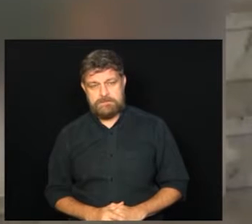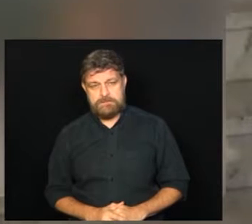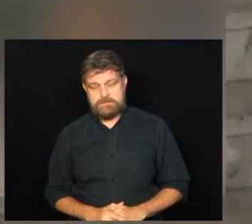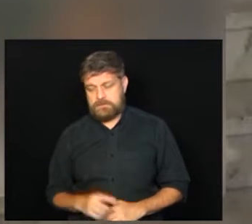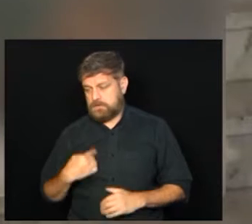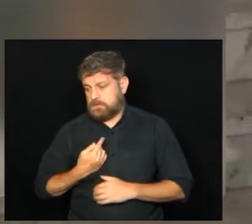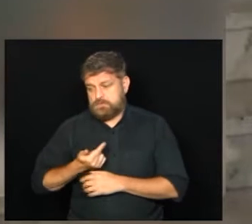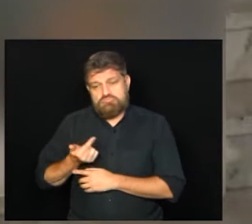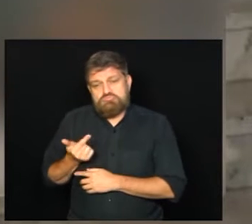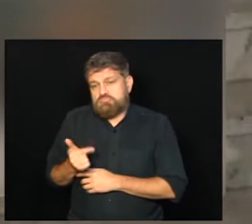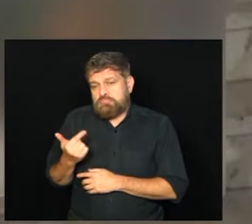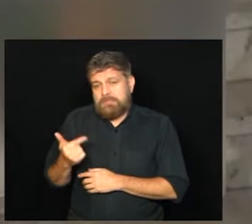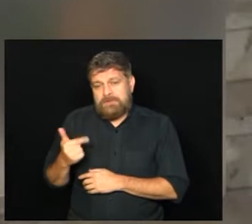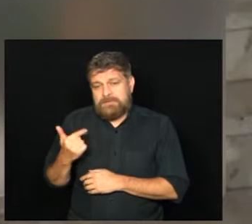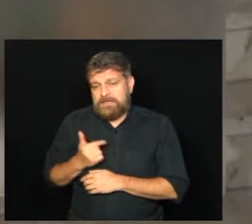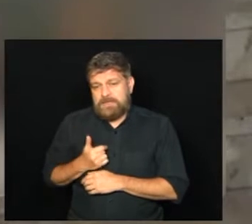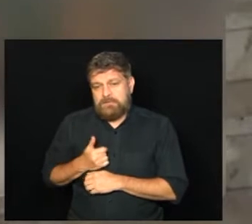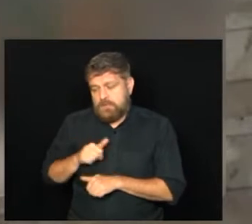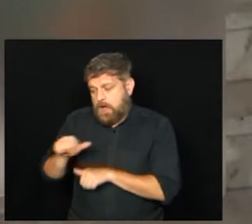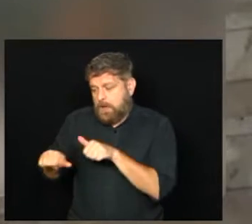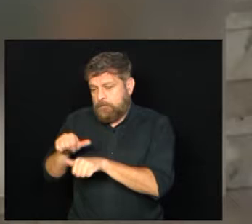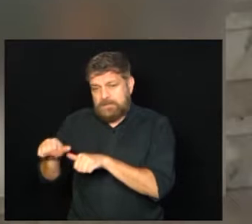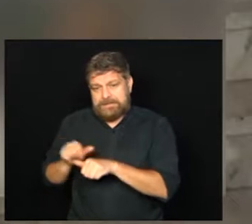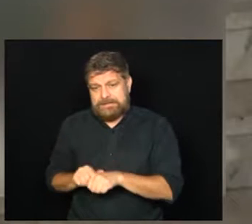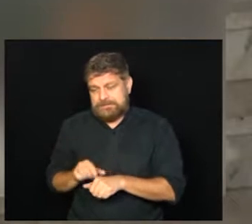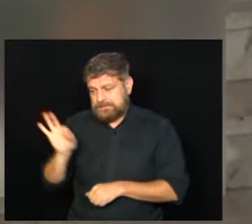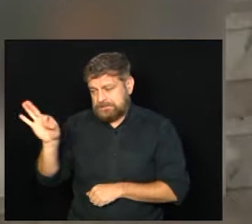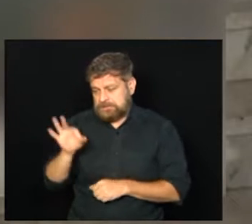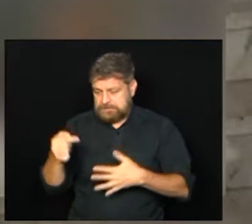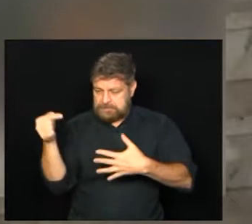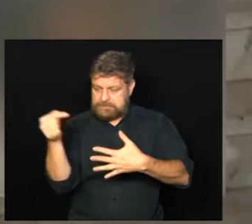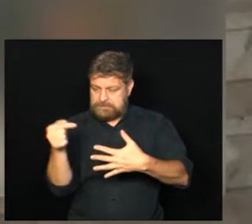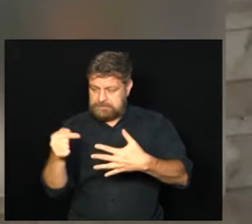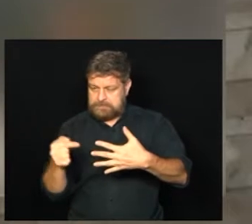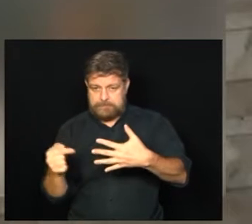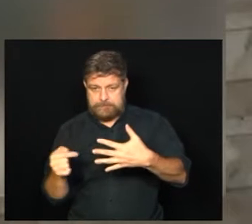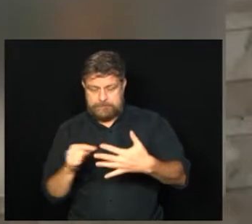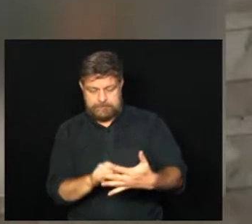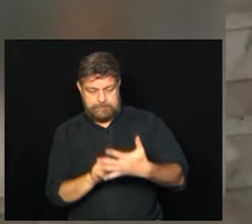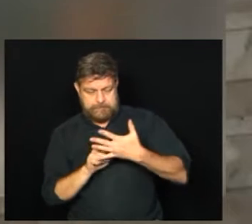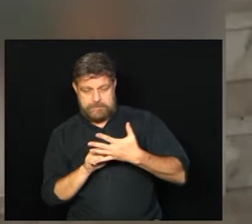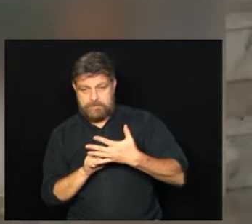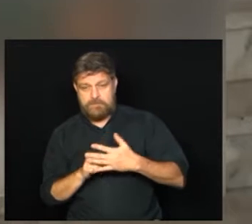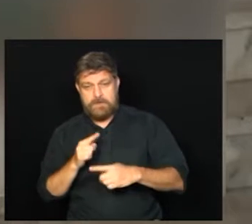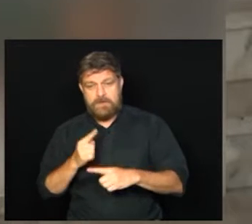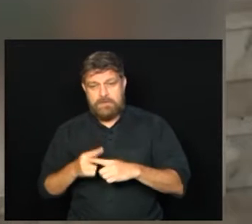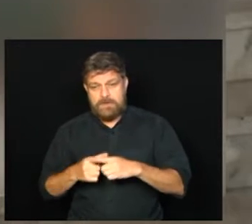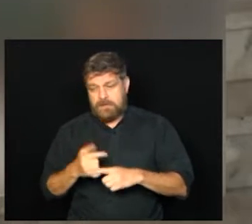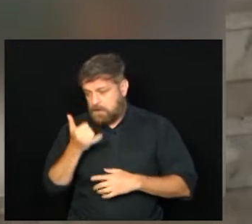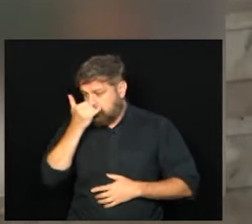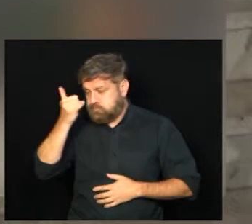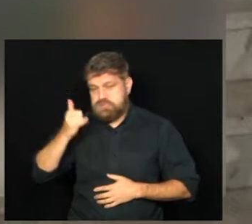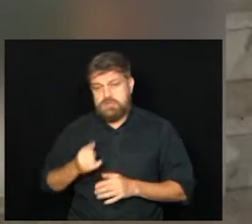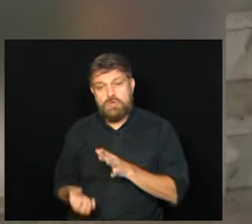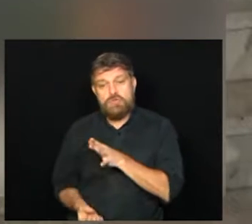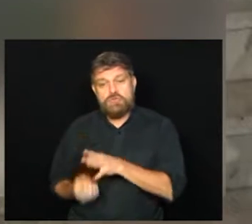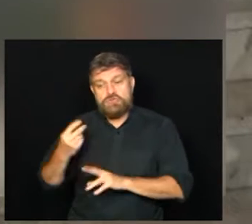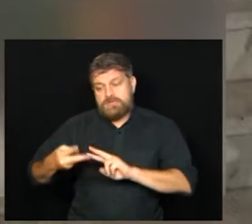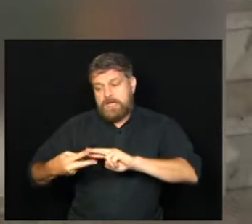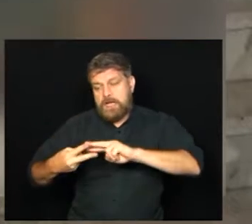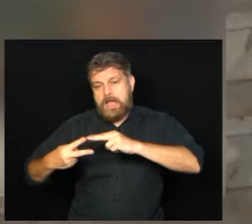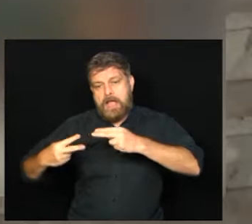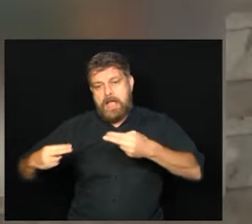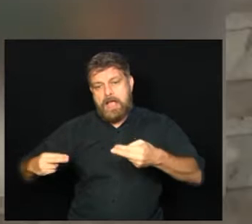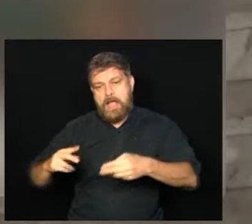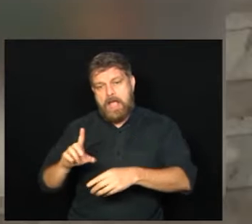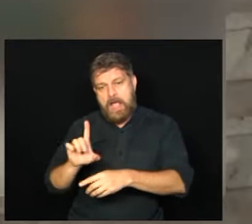Nós não temos nenhum tipo de alteração nos indicadores em consequência do aparecimento desta